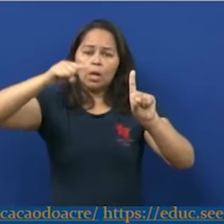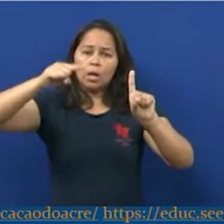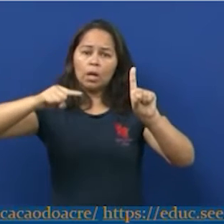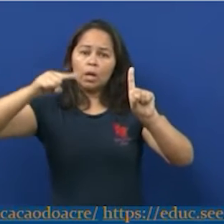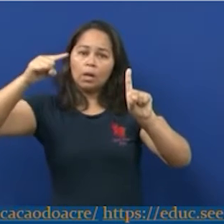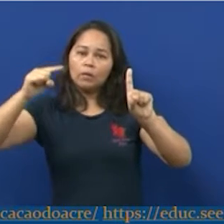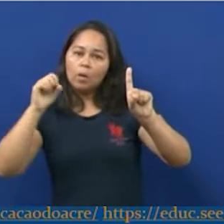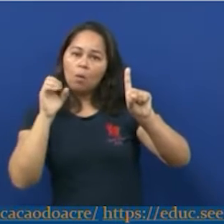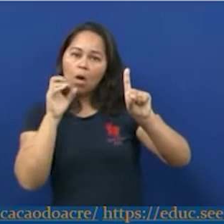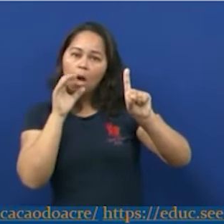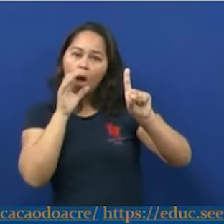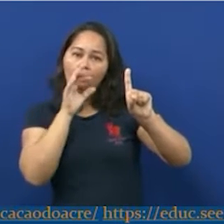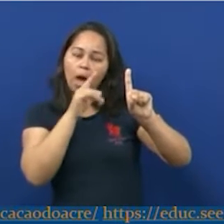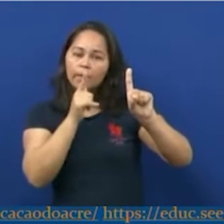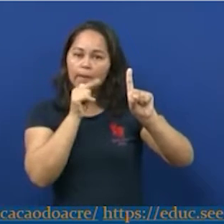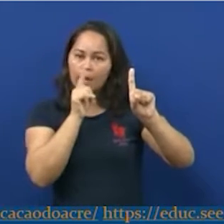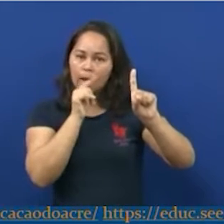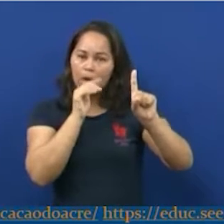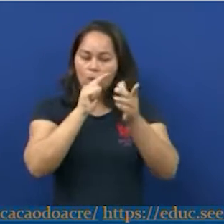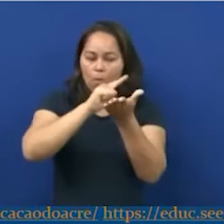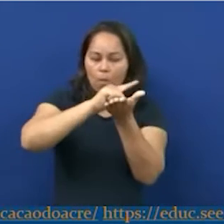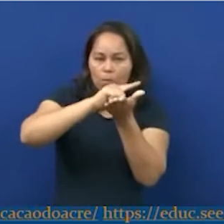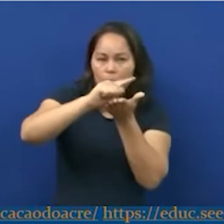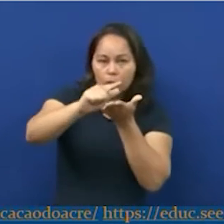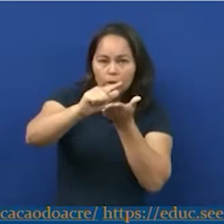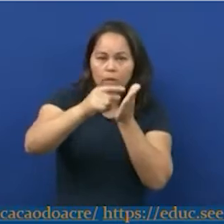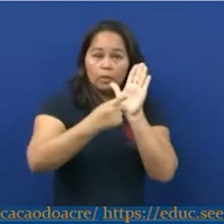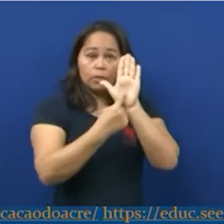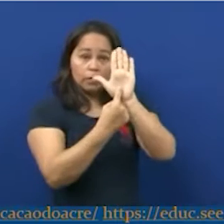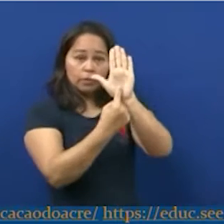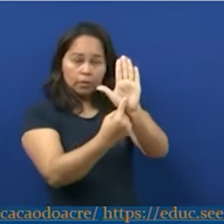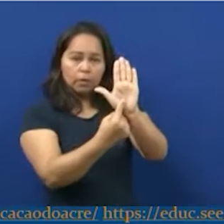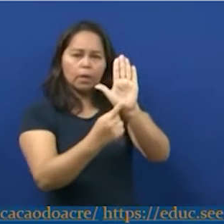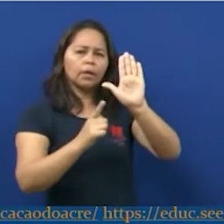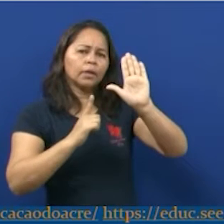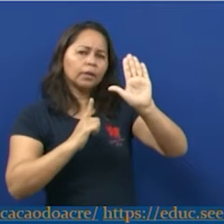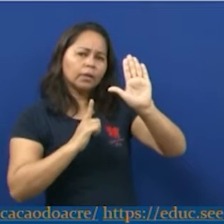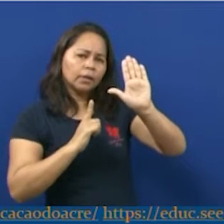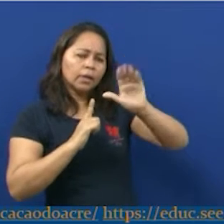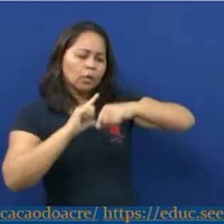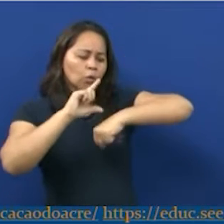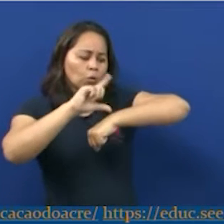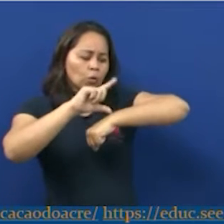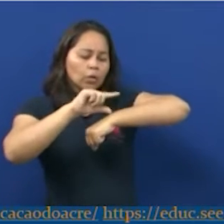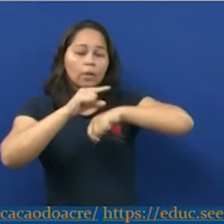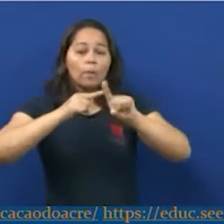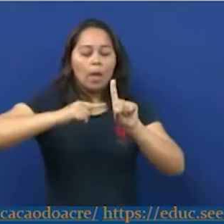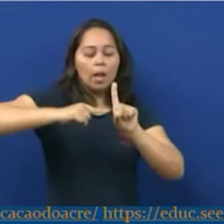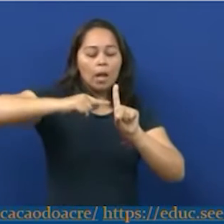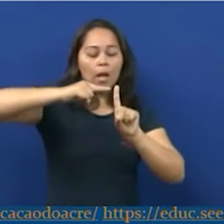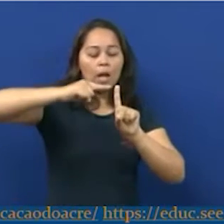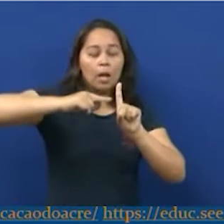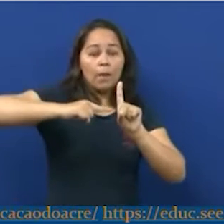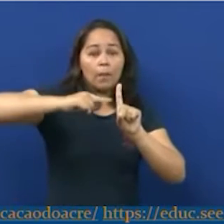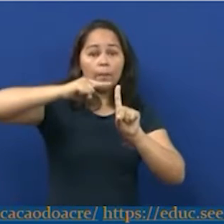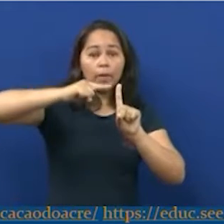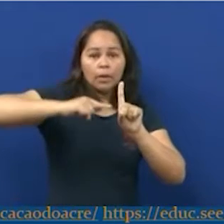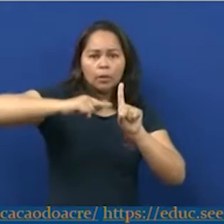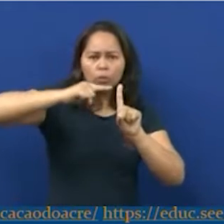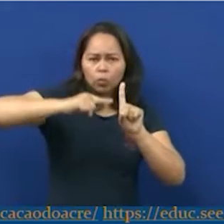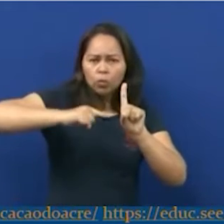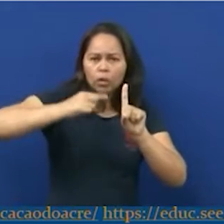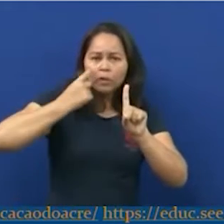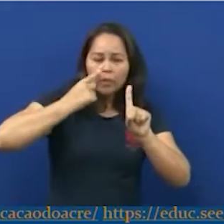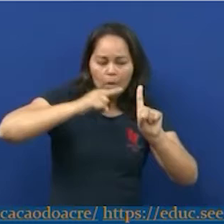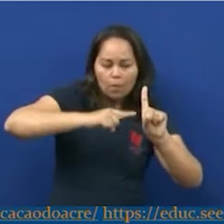da água pura que está sendo representado. E ali você olha que nós temos o tempo versus a temperatura. E nesse gráfico nós